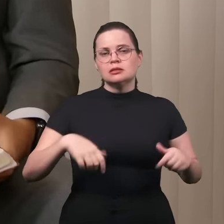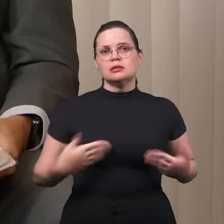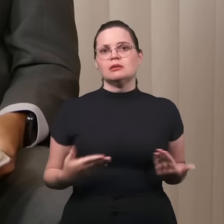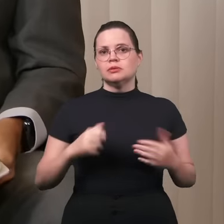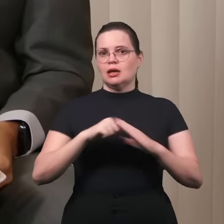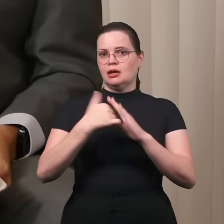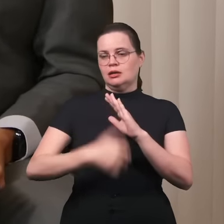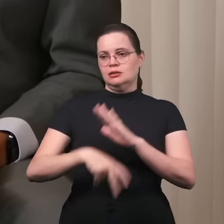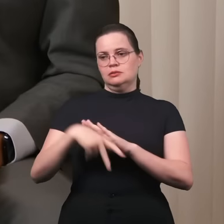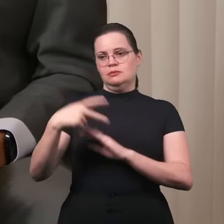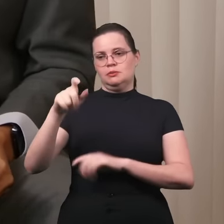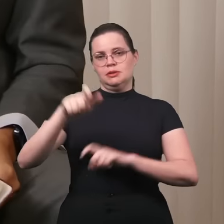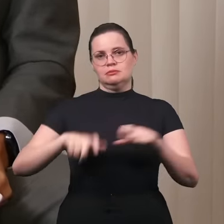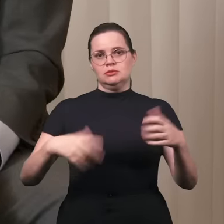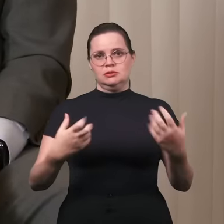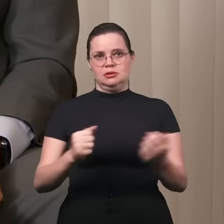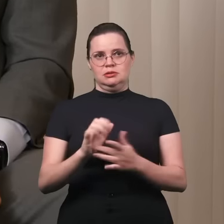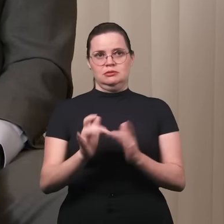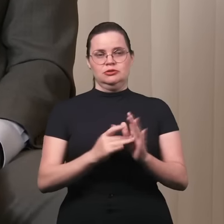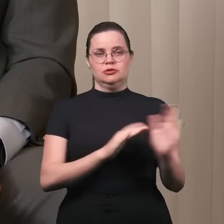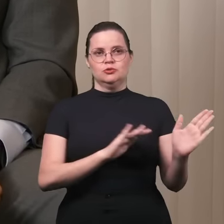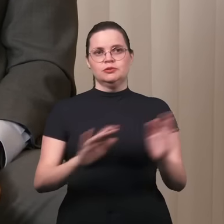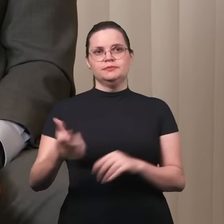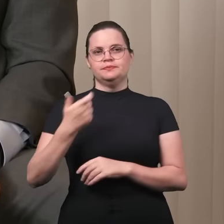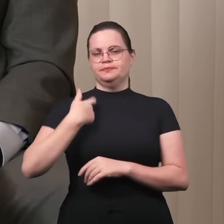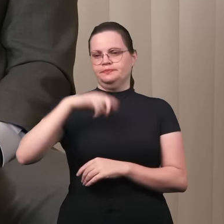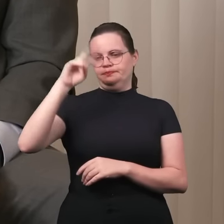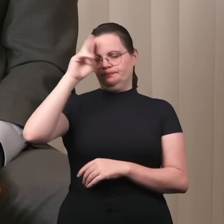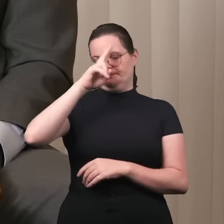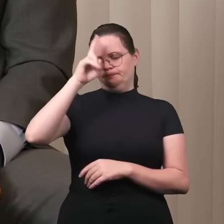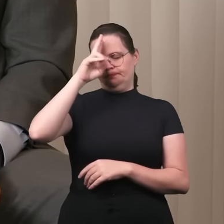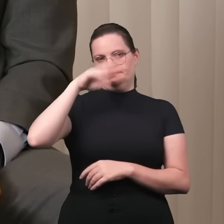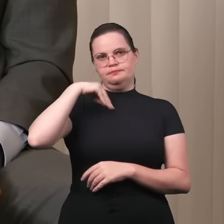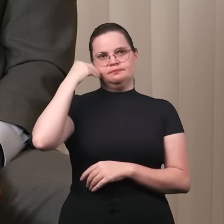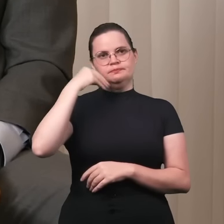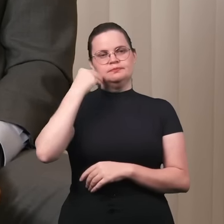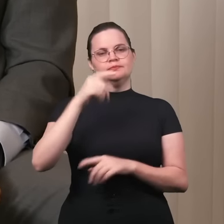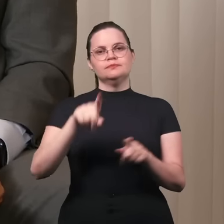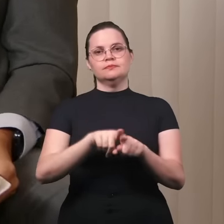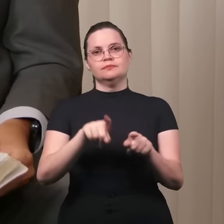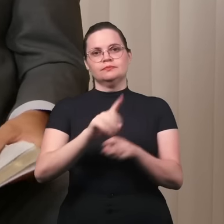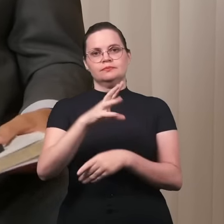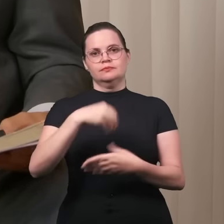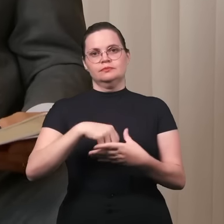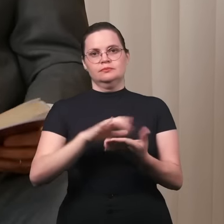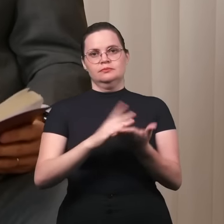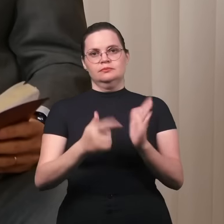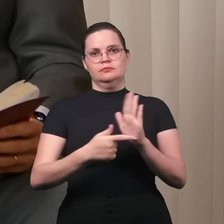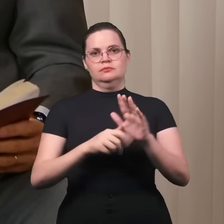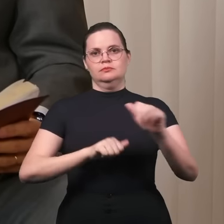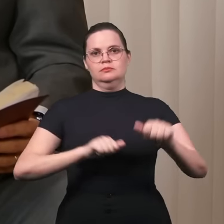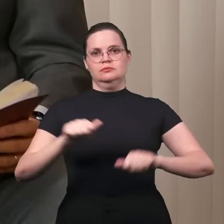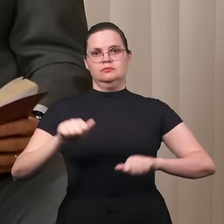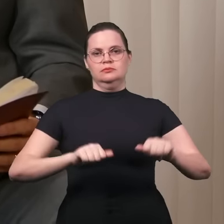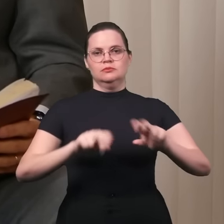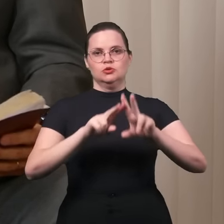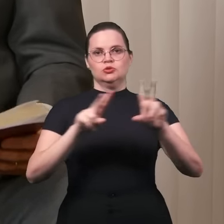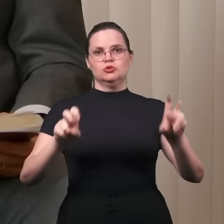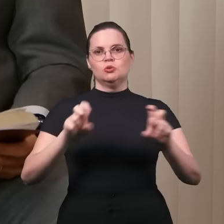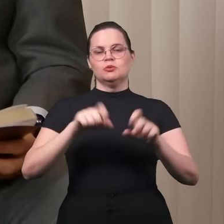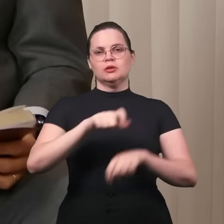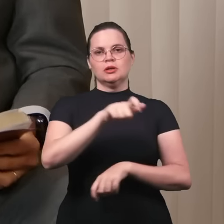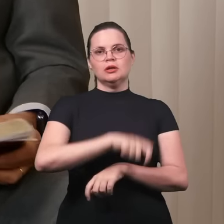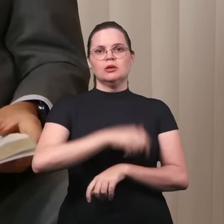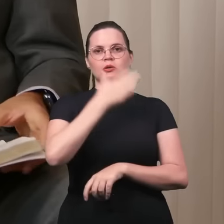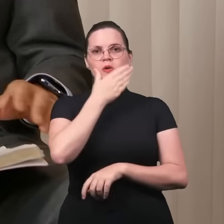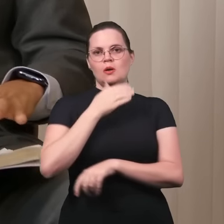conversão. Eu me lembrei, pastor Márcio, de uma conversão, está na Bíblia, né, em Atos, a conversão de eunuco.